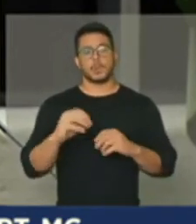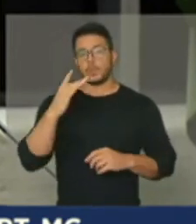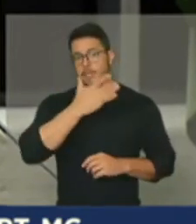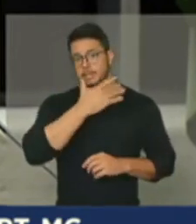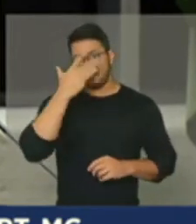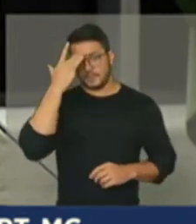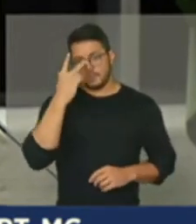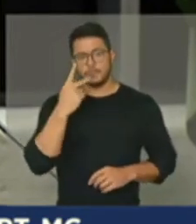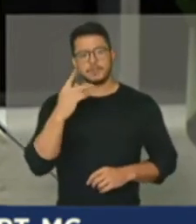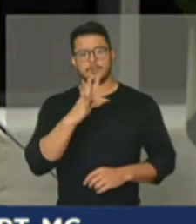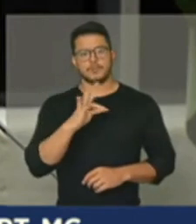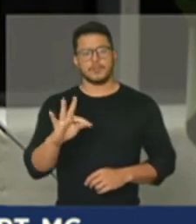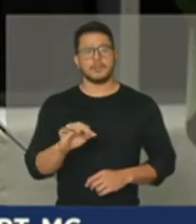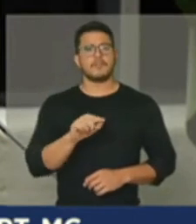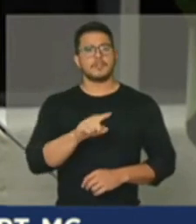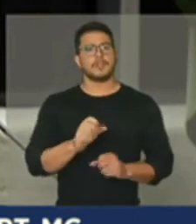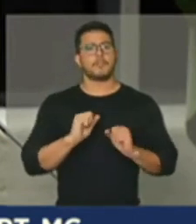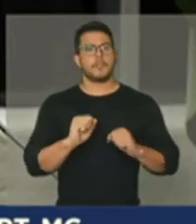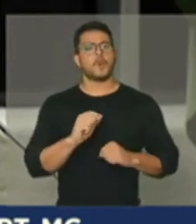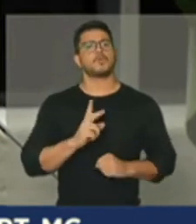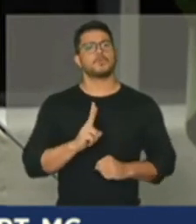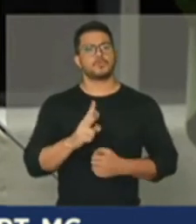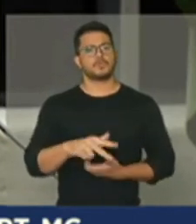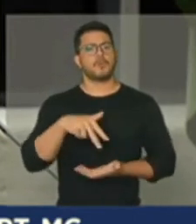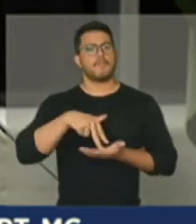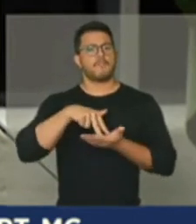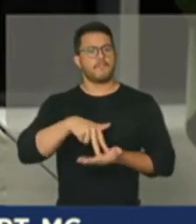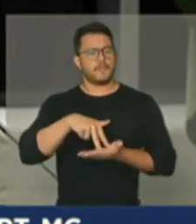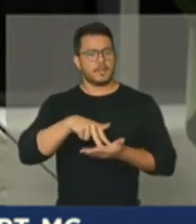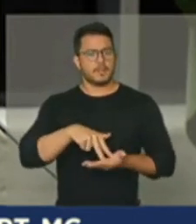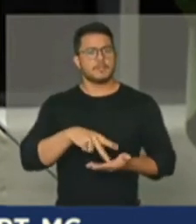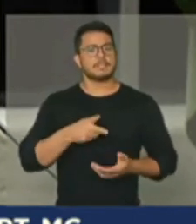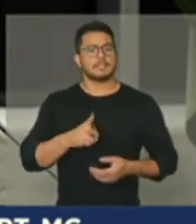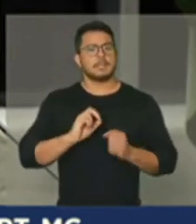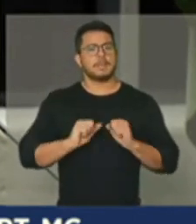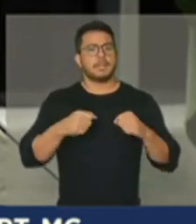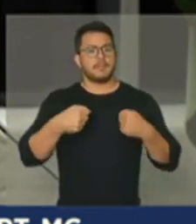fique firme e continue na oposição e defendendo a educação. Parabéns, Beatriz.